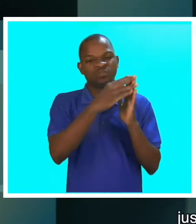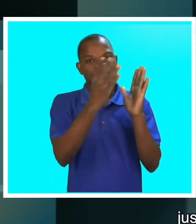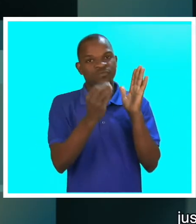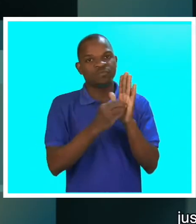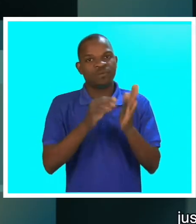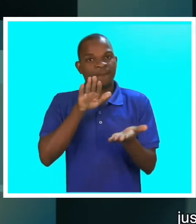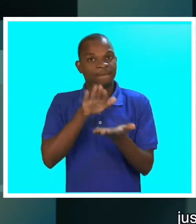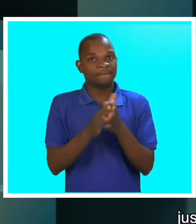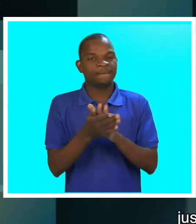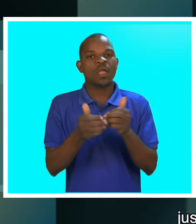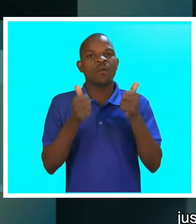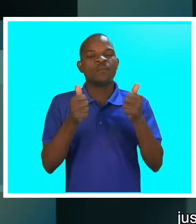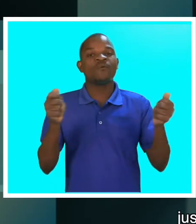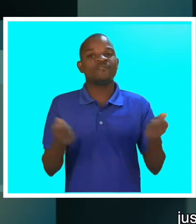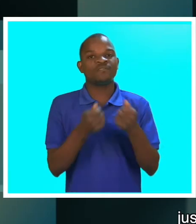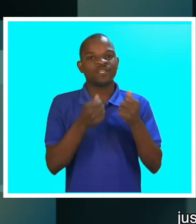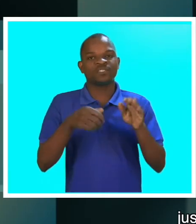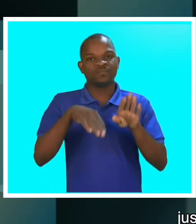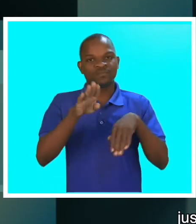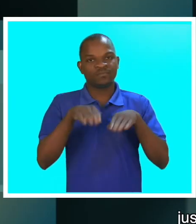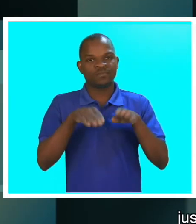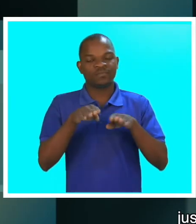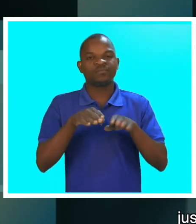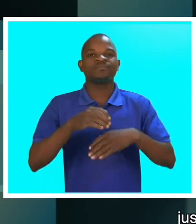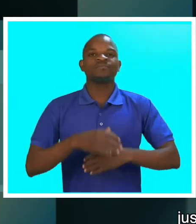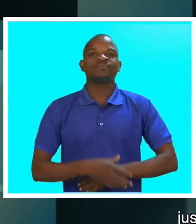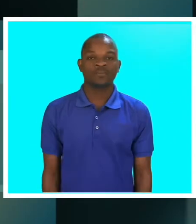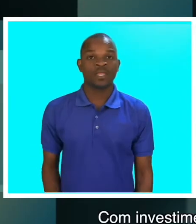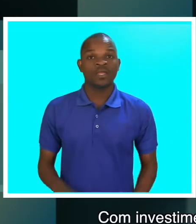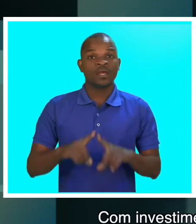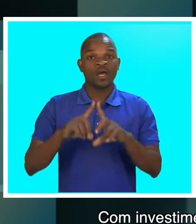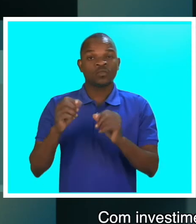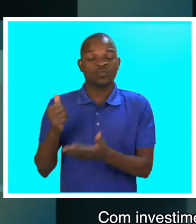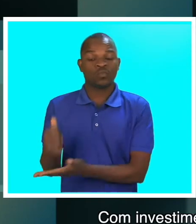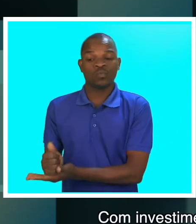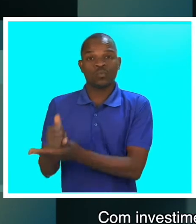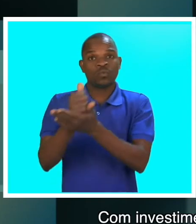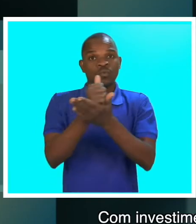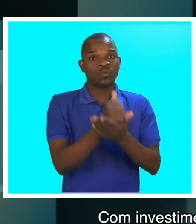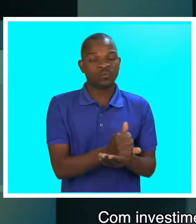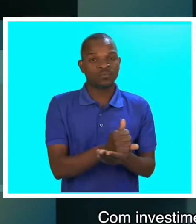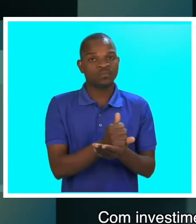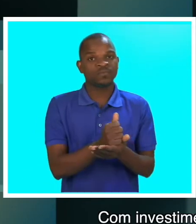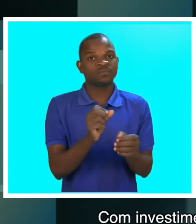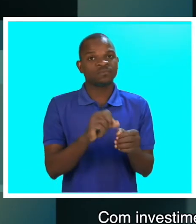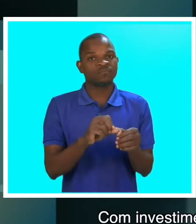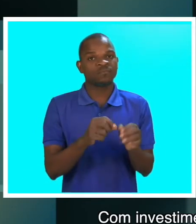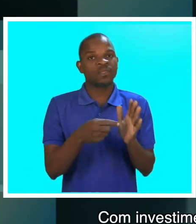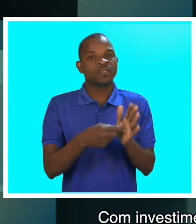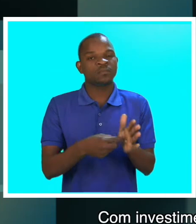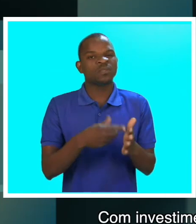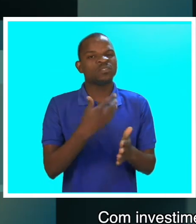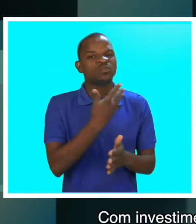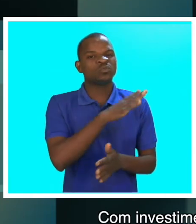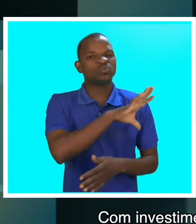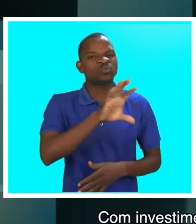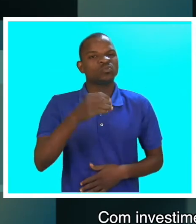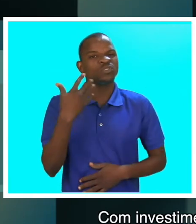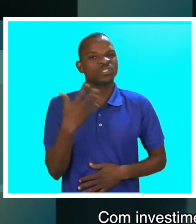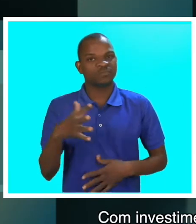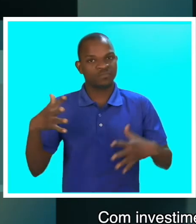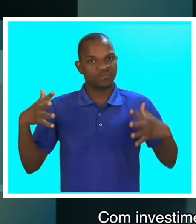justifica que se produza um bom espetáculo de futebol. O investimento feito são todas as condições criadas para